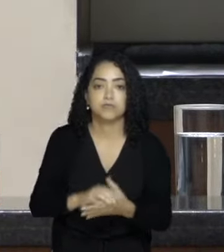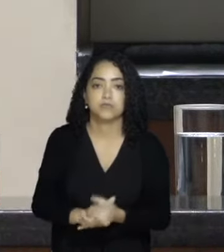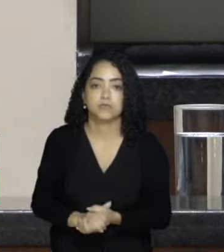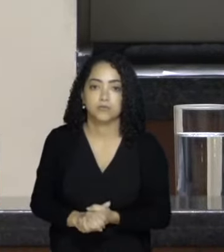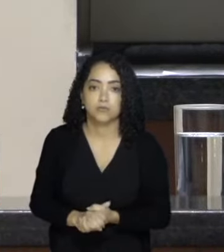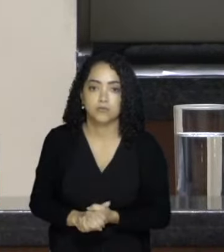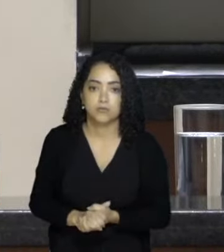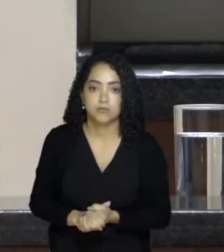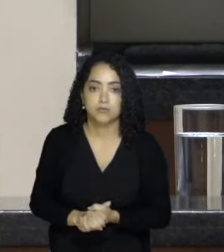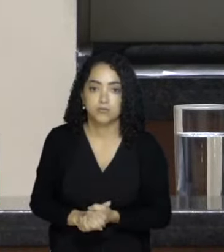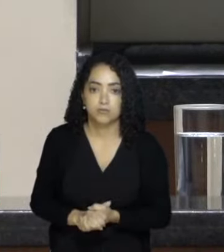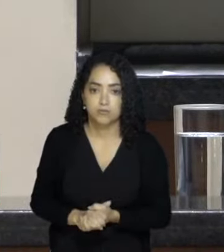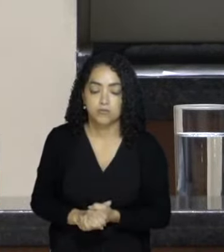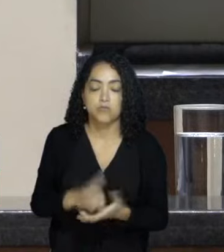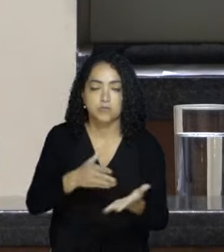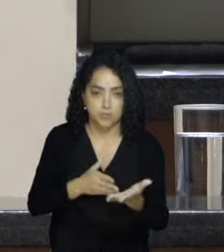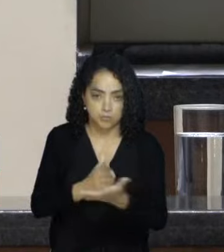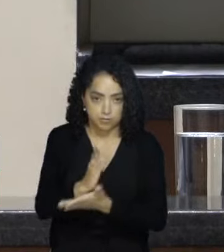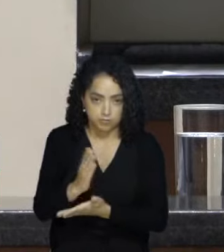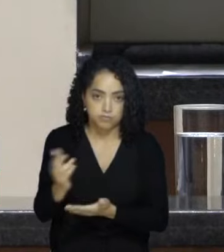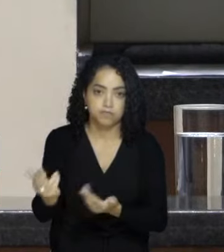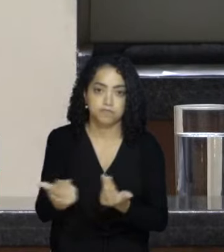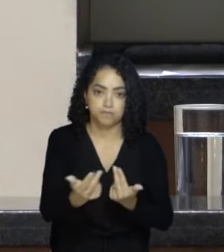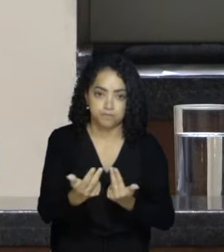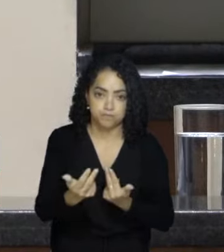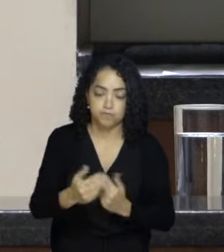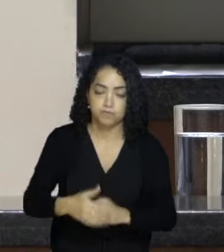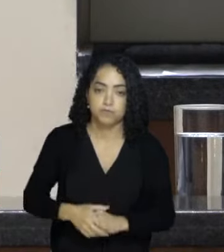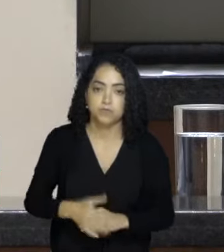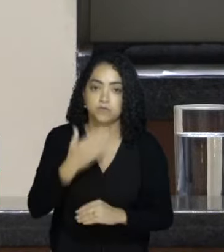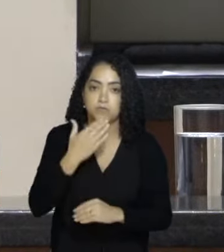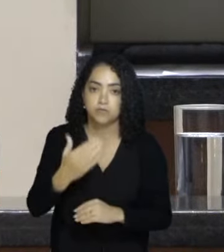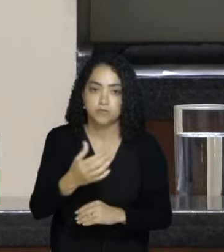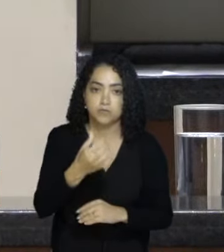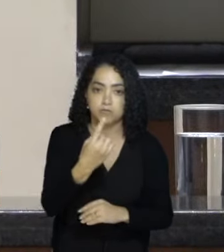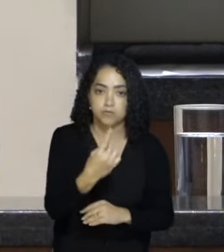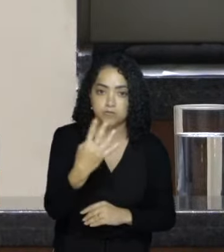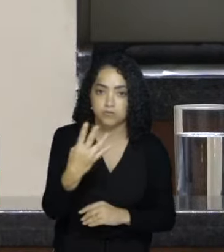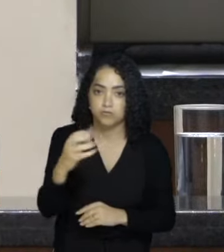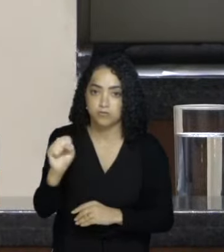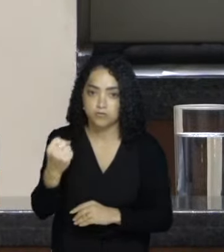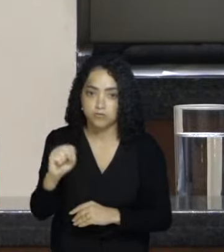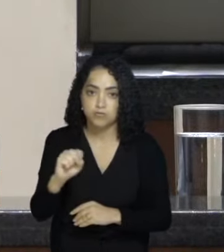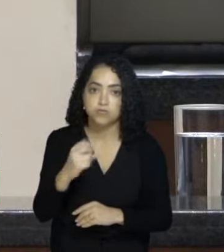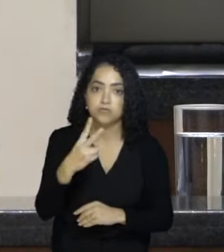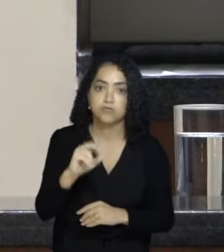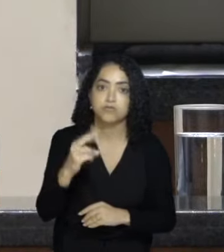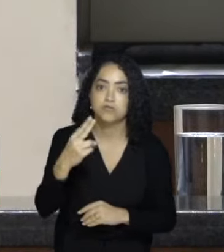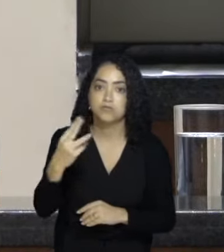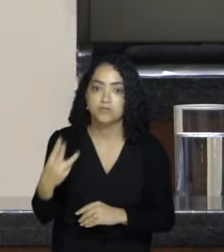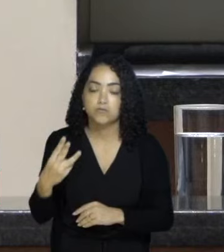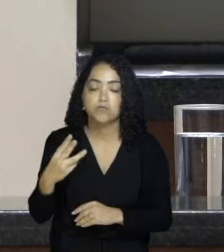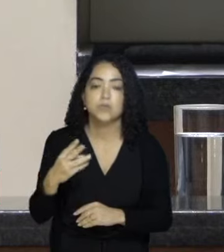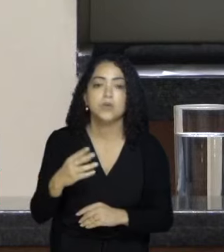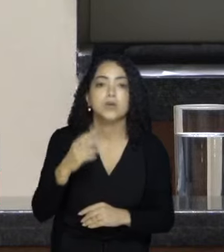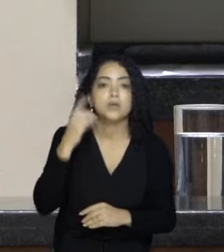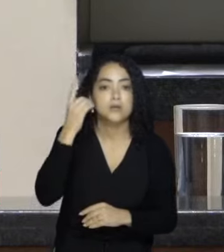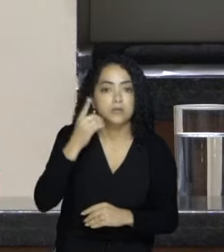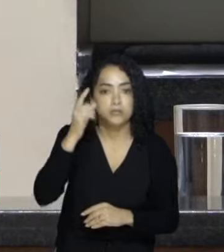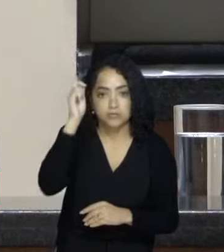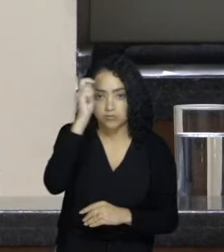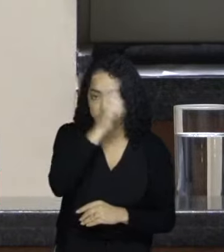encontram. Aprovado por unanimidade. Pedido de informação 148/2023, autoria deputado Altair Silva,